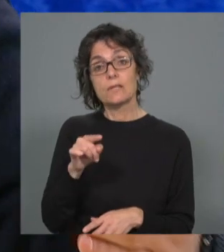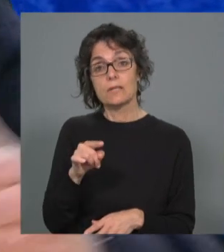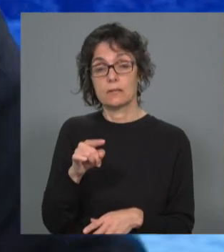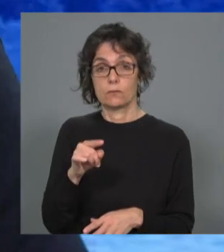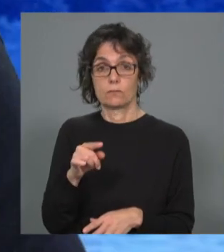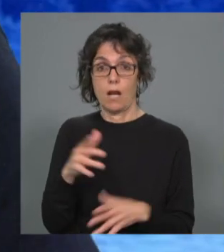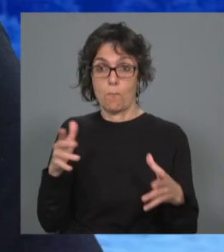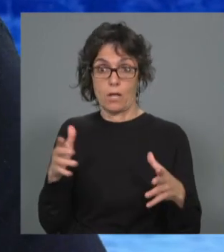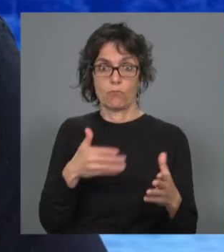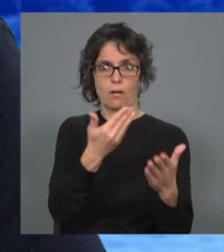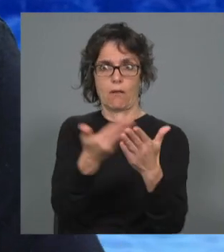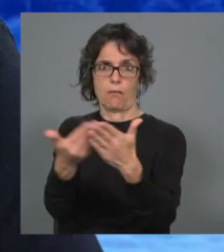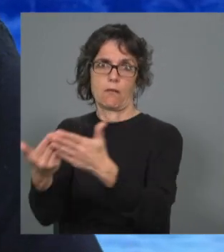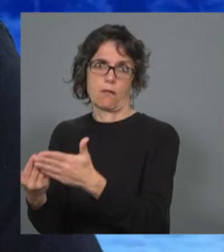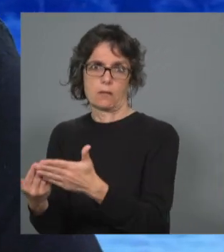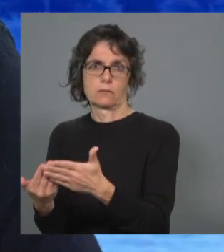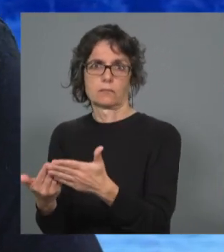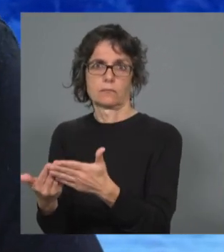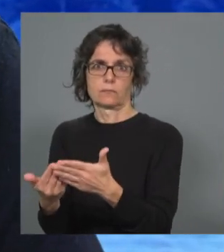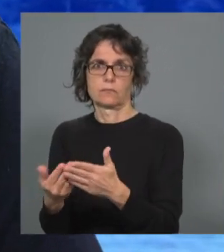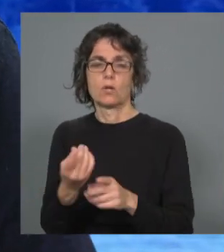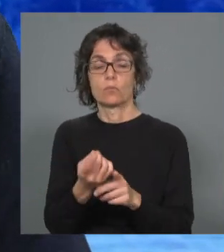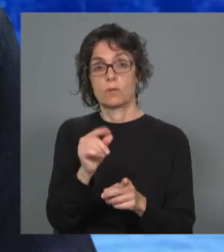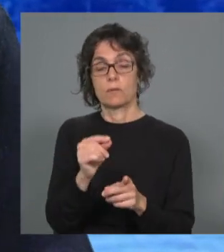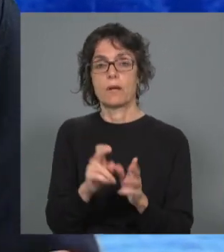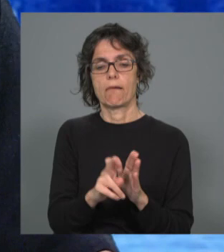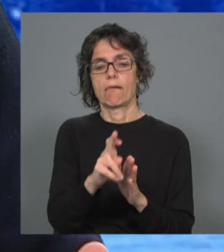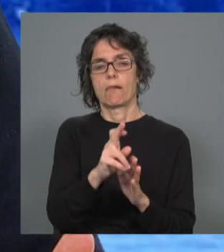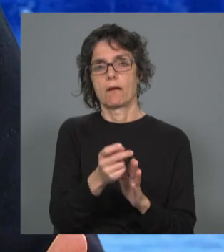consegue ainda mais frequente,